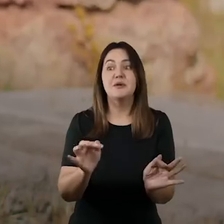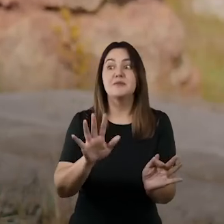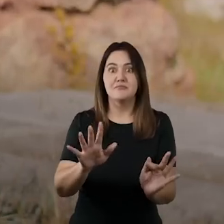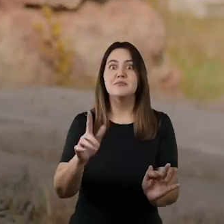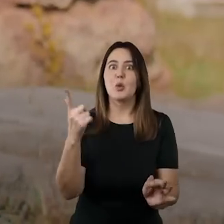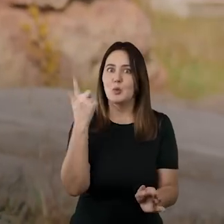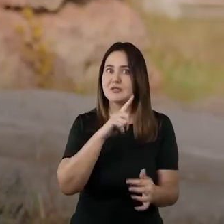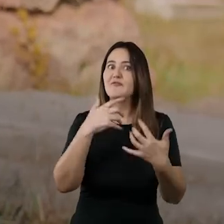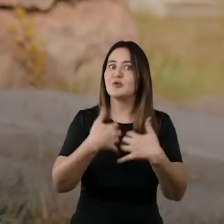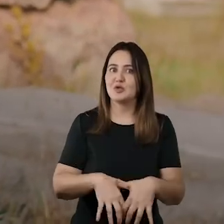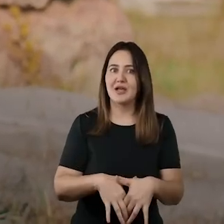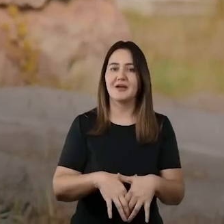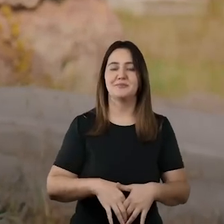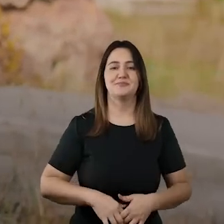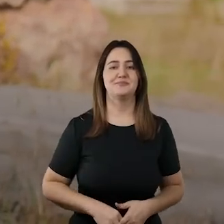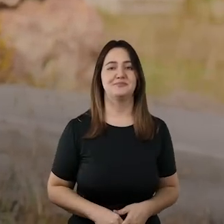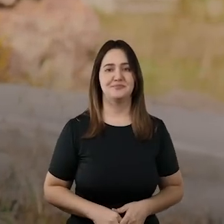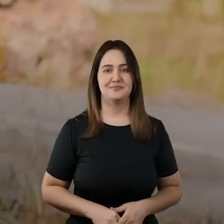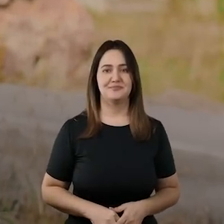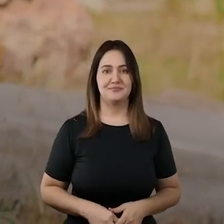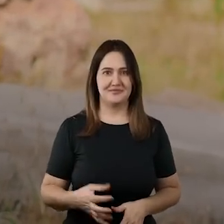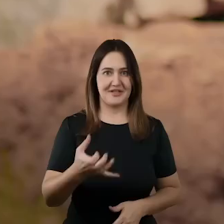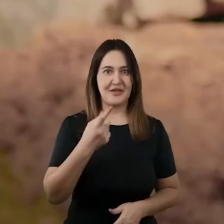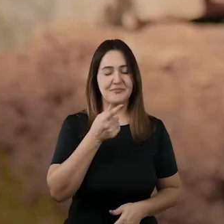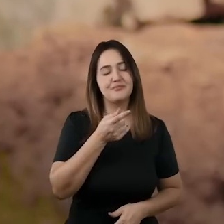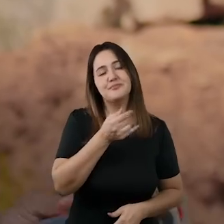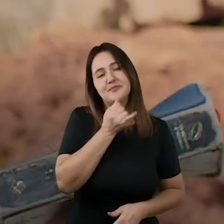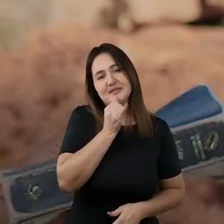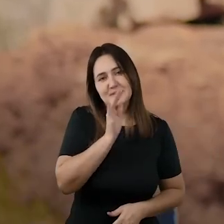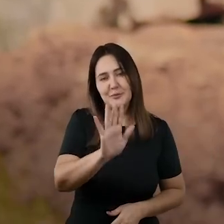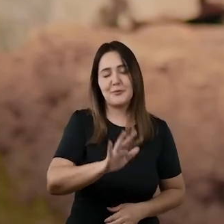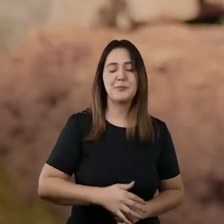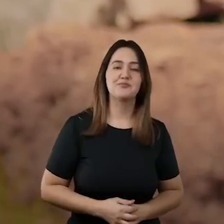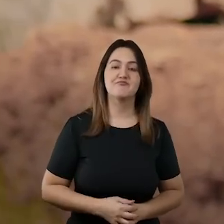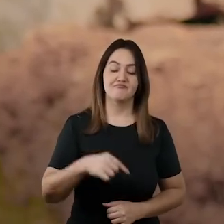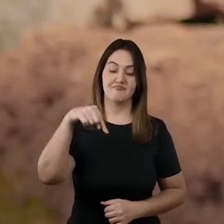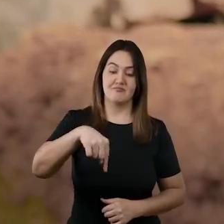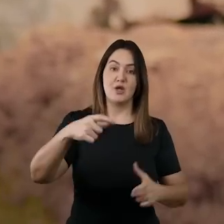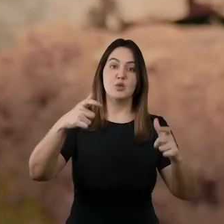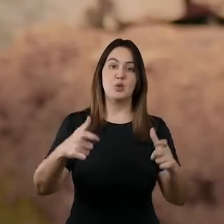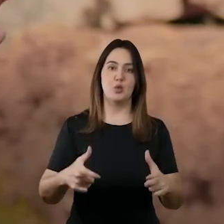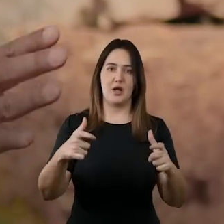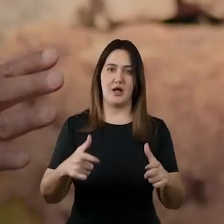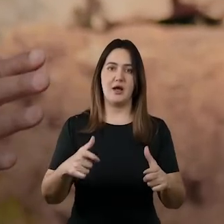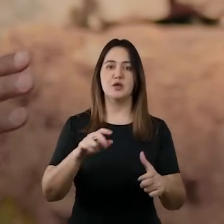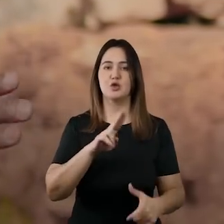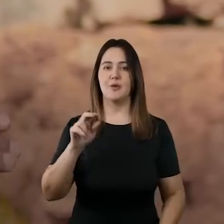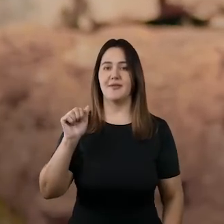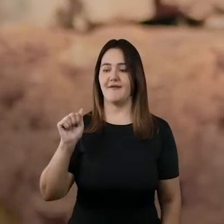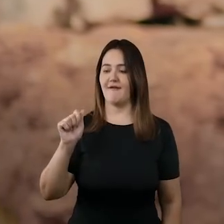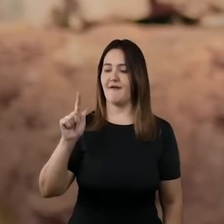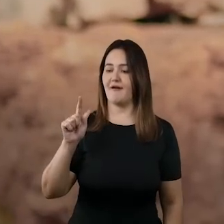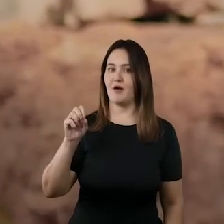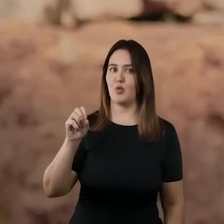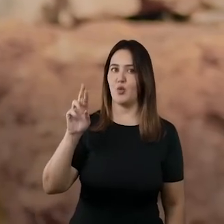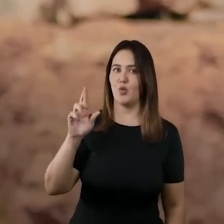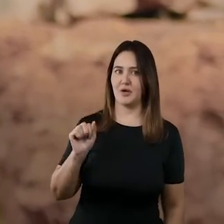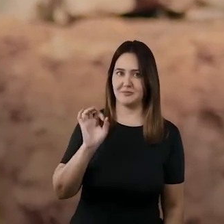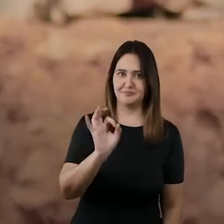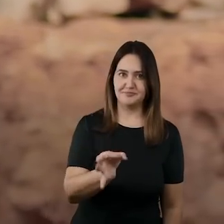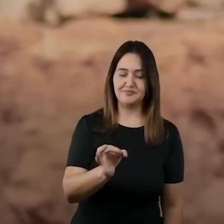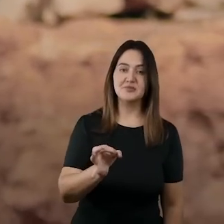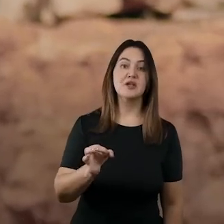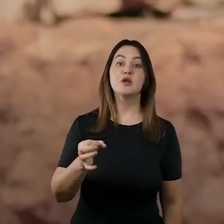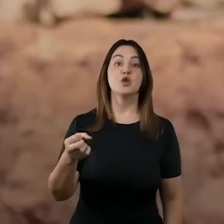do conhecido para o desconhecido. Quer ver um exemplo? Esse lugar aqui, como eu falei, chamava-se Ágora. E várias vezes no